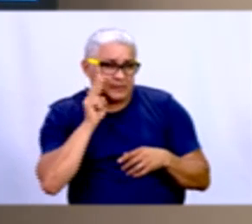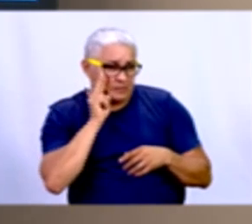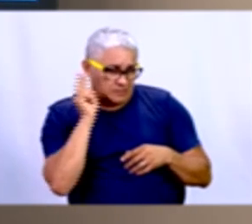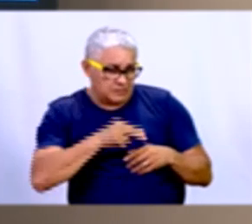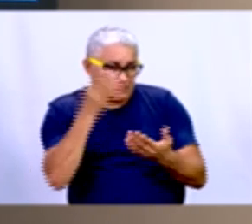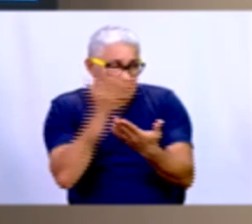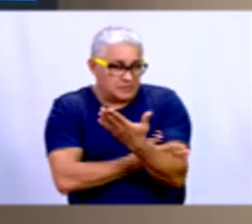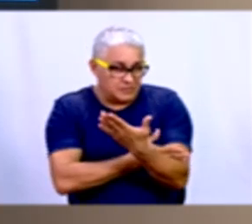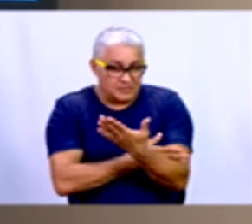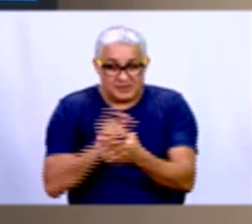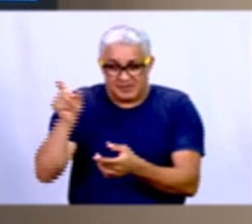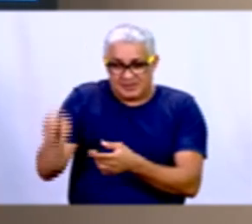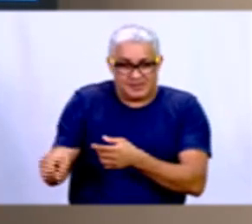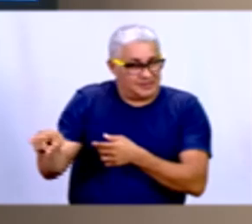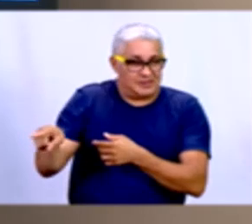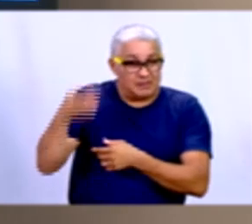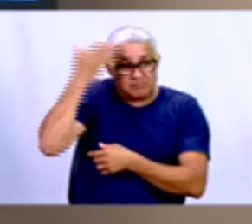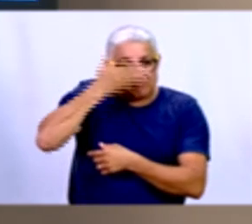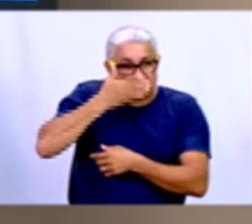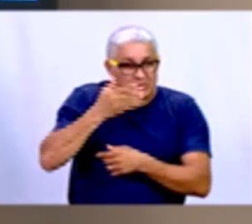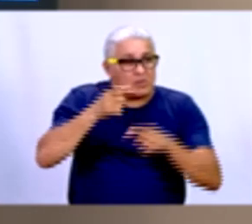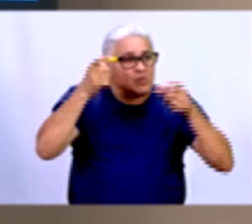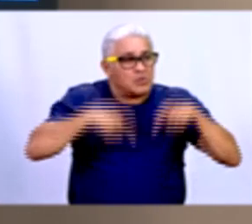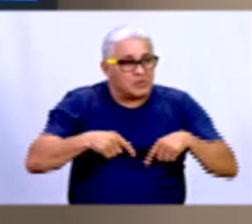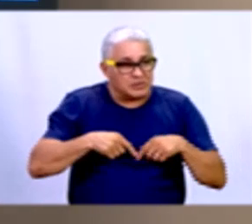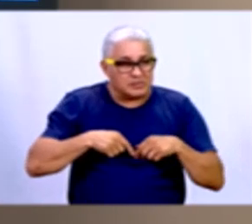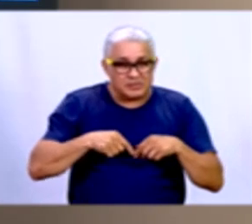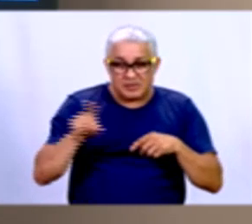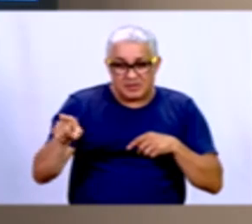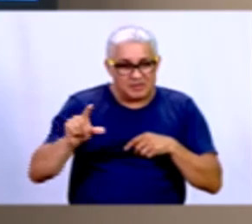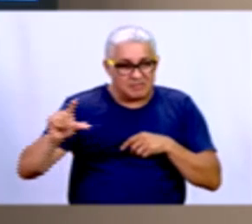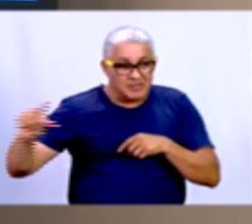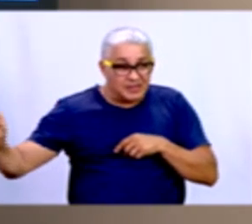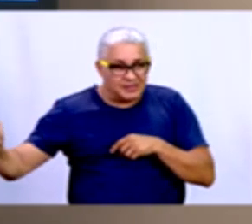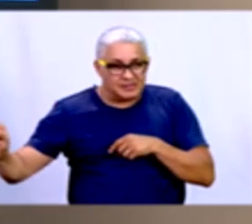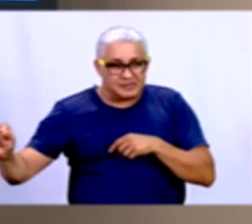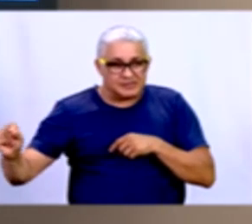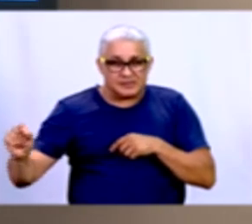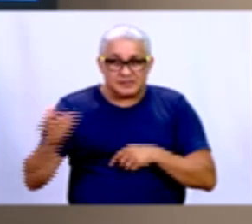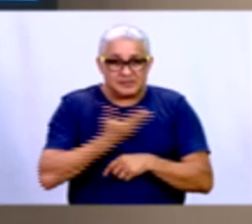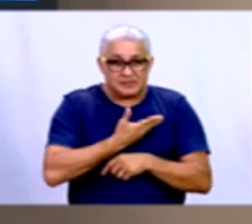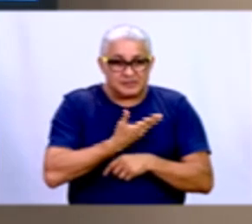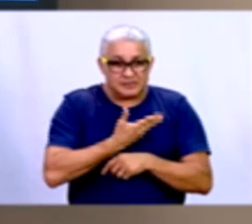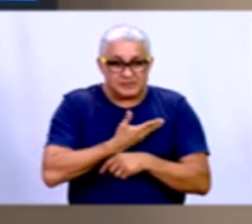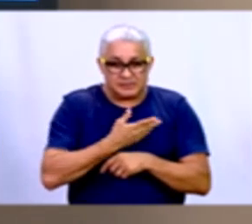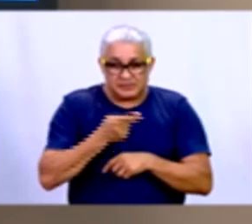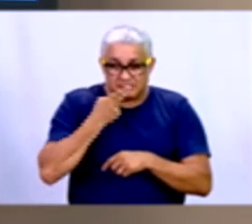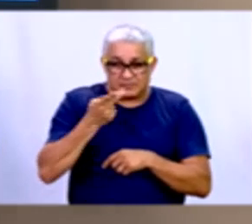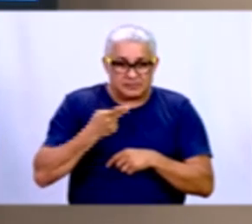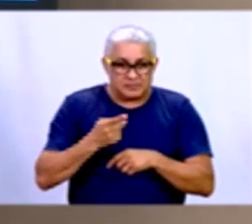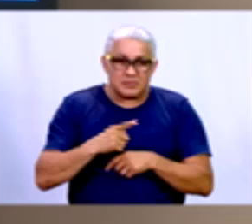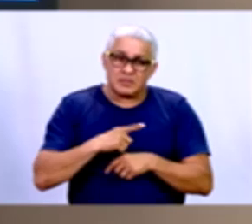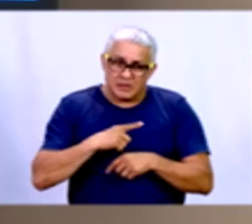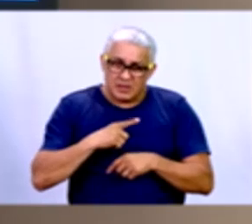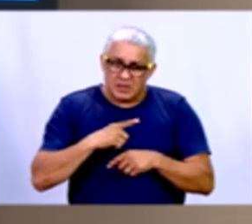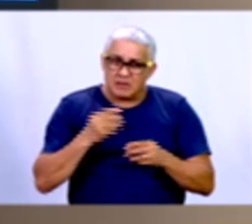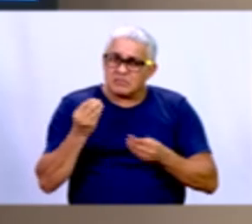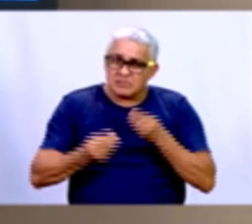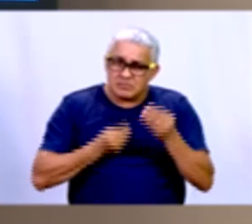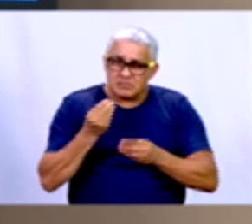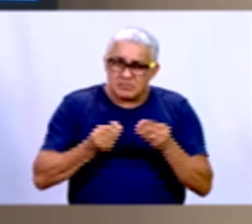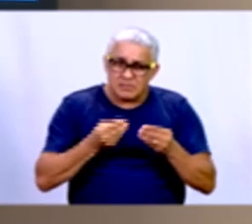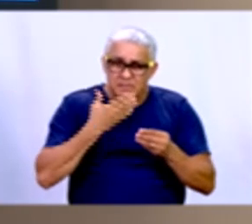ele dizia que não estava vendo. Aí ele deu uma saidinha na sala, aí o outro colega dele falou: gente, não tem aí um jeito de deixar a